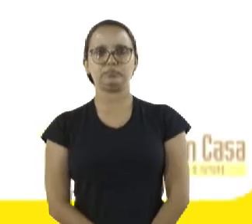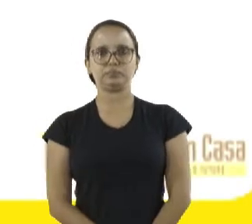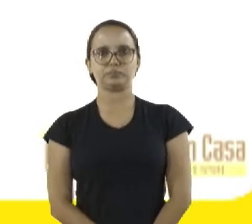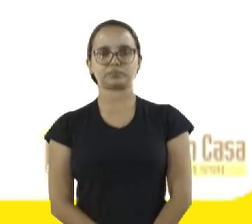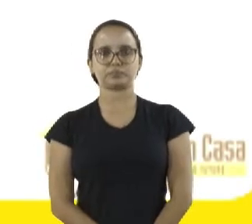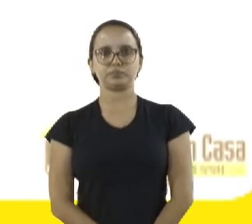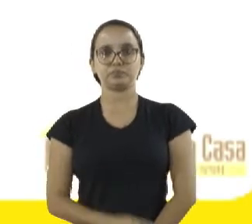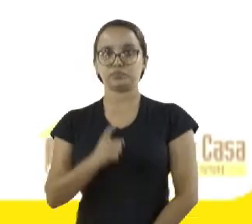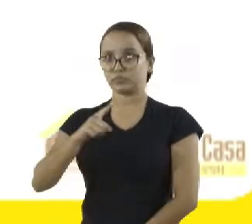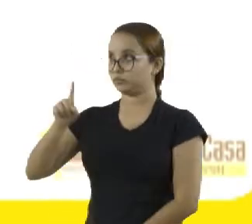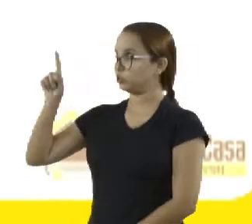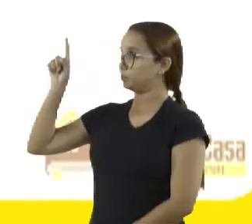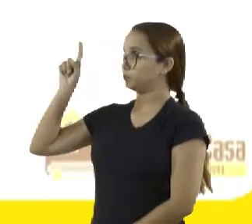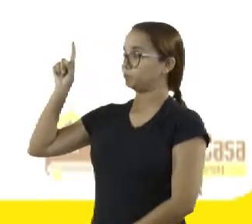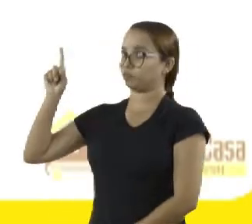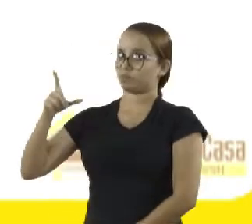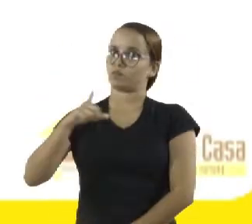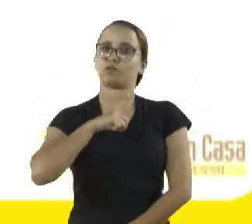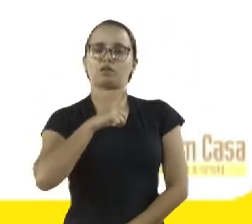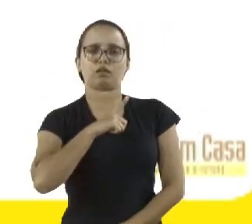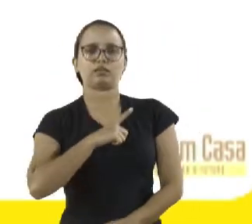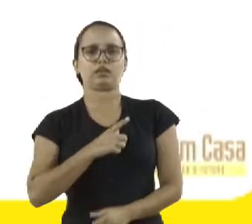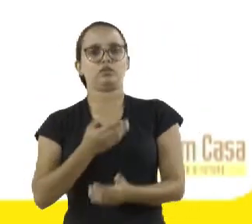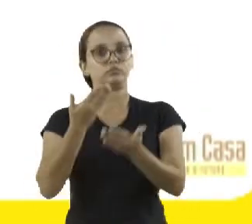E aqui eu trago para vocês o estudo de Framingham,